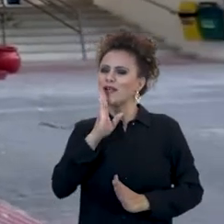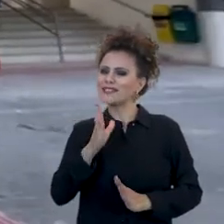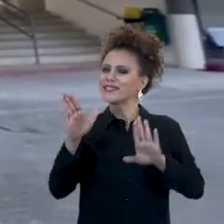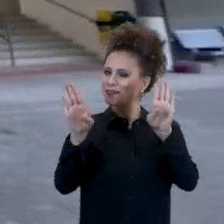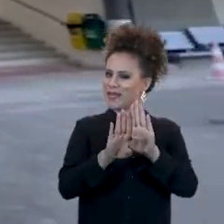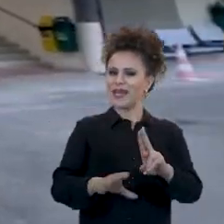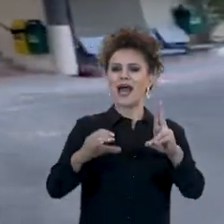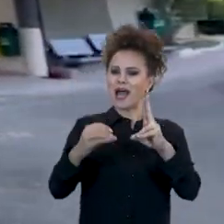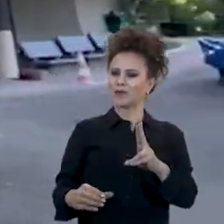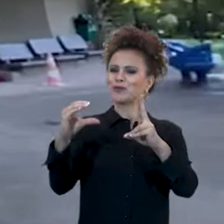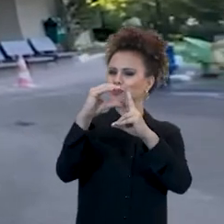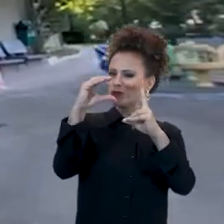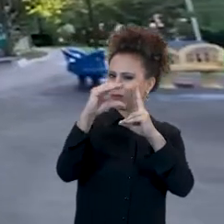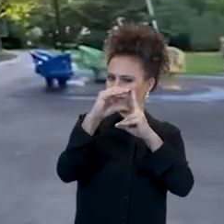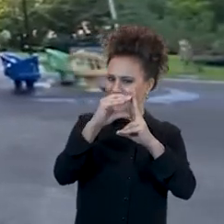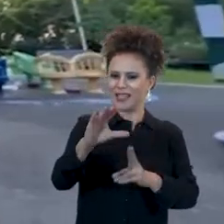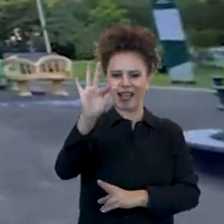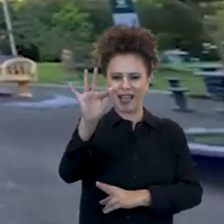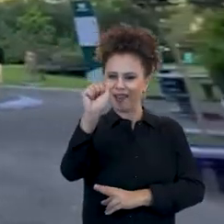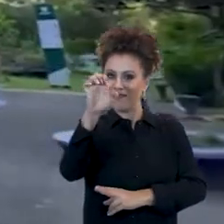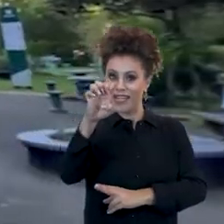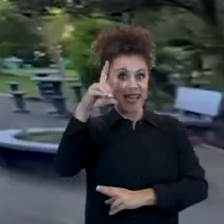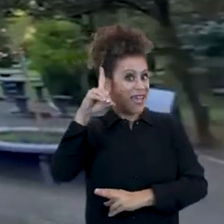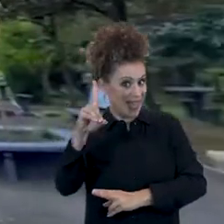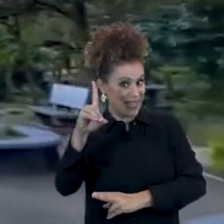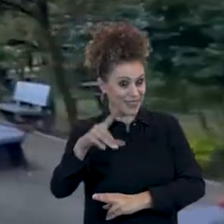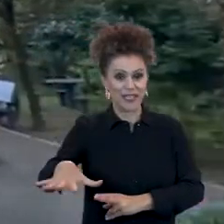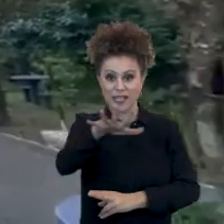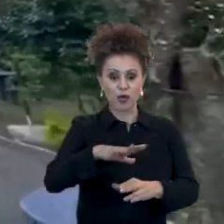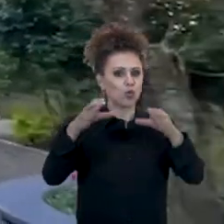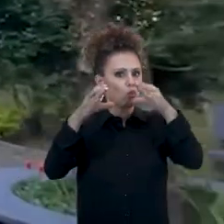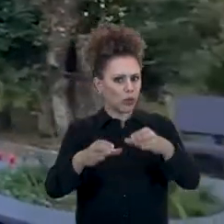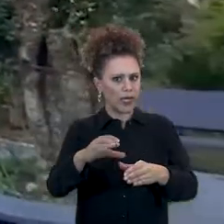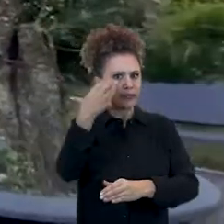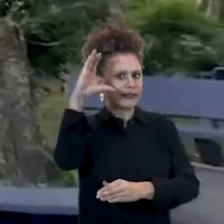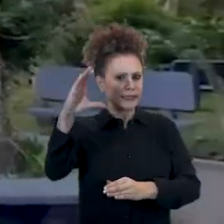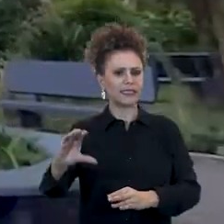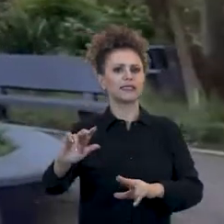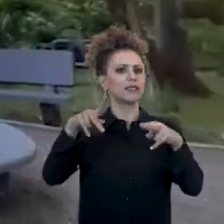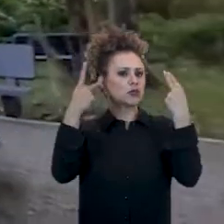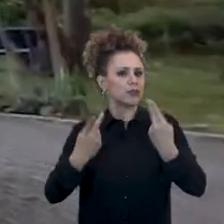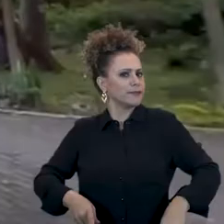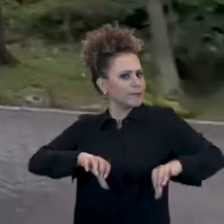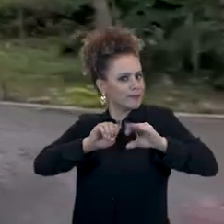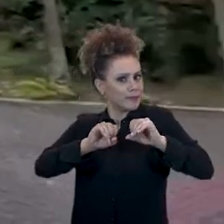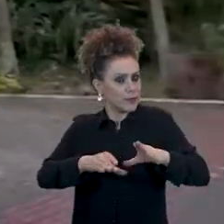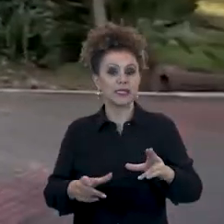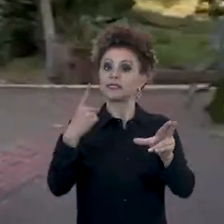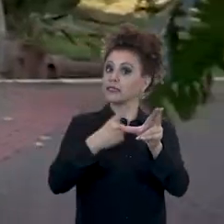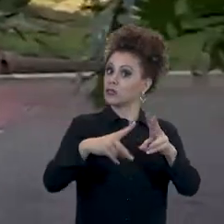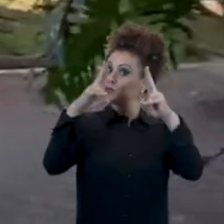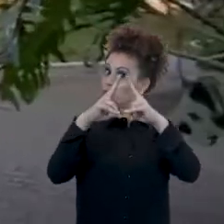Conheça agora um pouco mais sobre a UDESC FAED. A UDESC FAED é o Centro de Ciências Humanas e da Educação, que